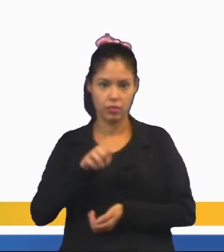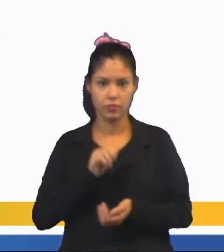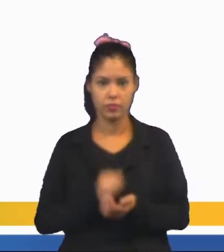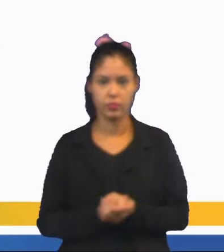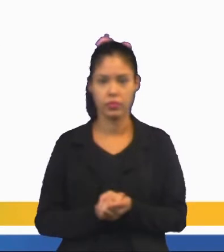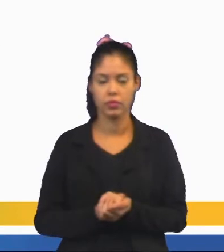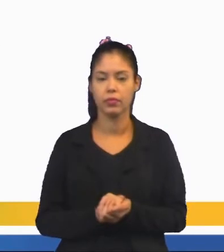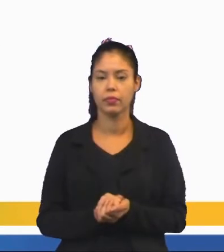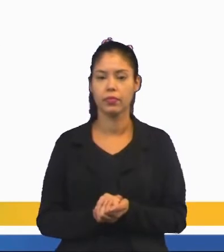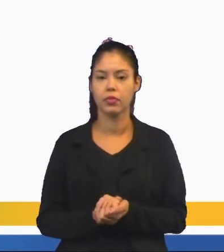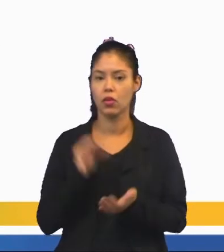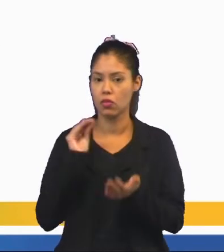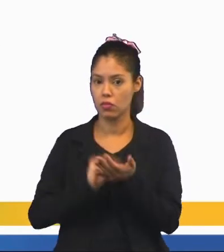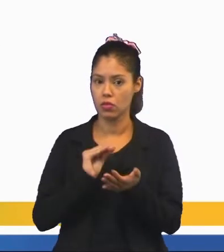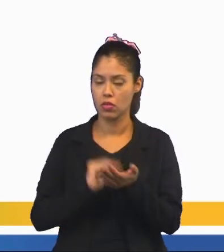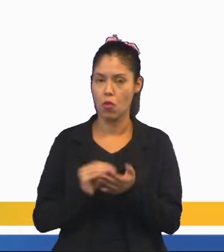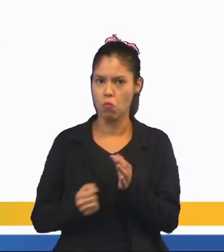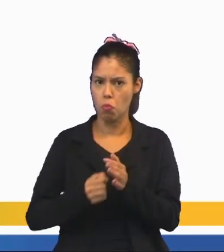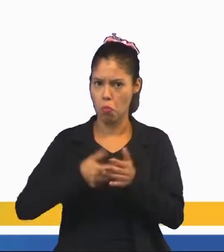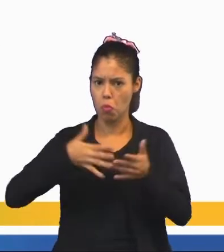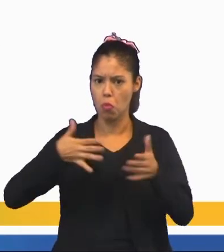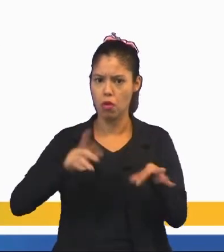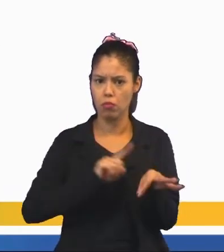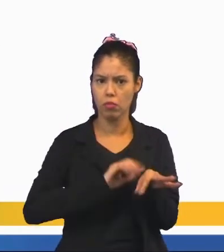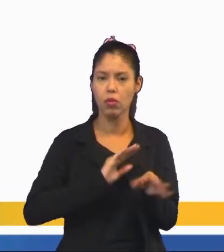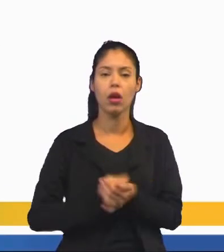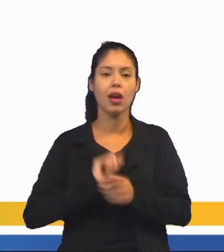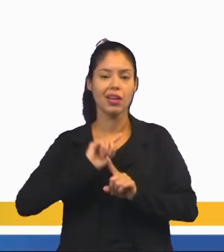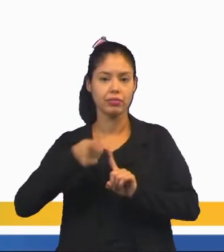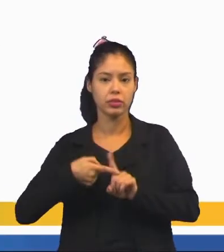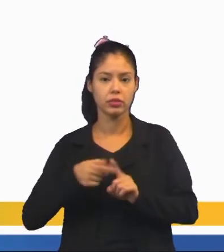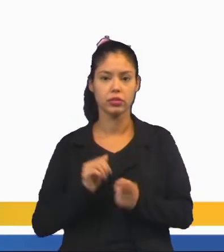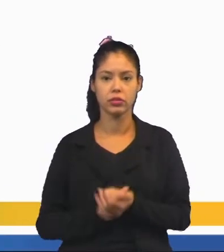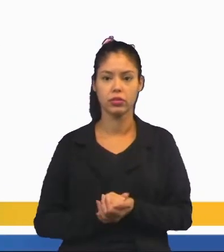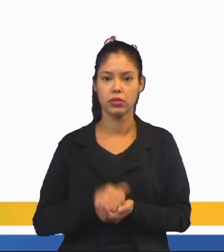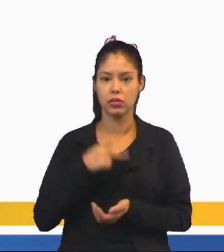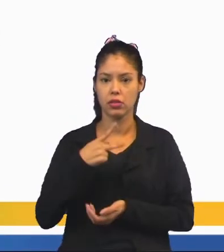imiquimose, excesso de gestação,